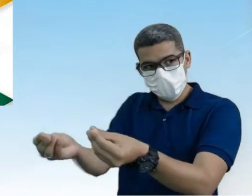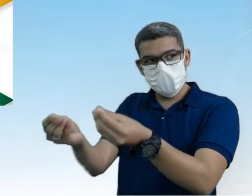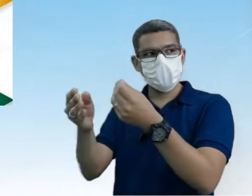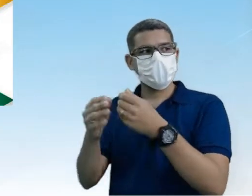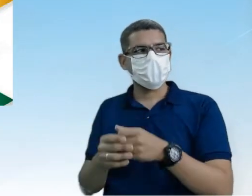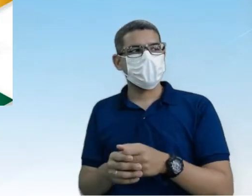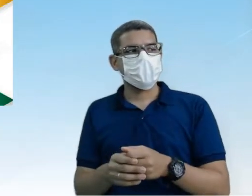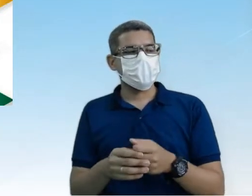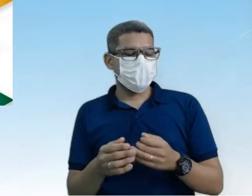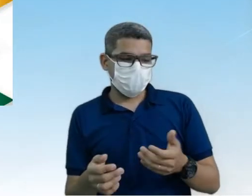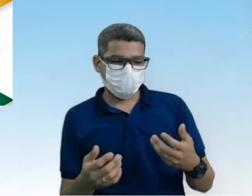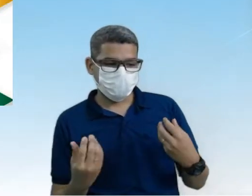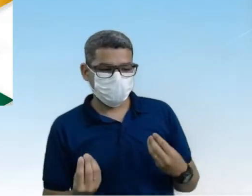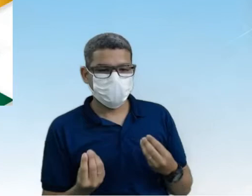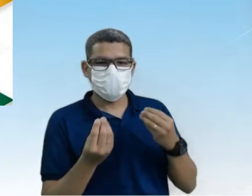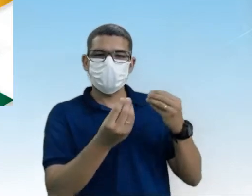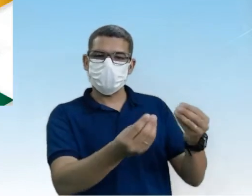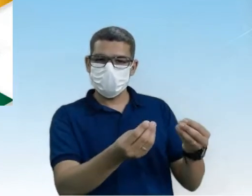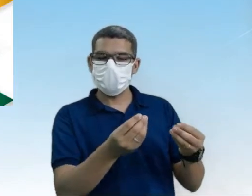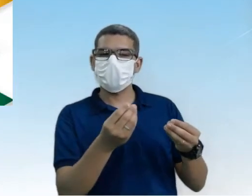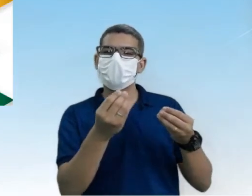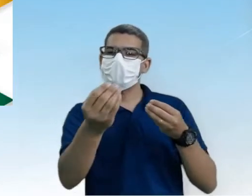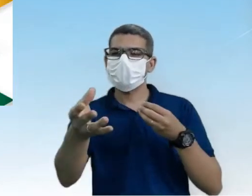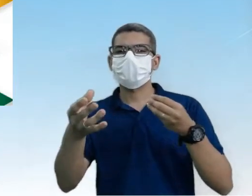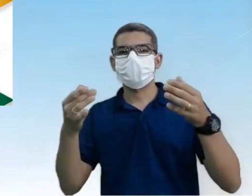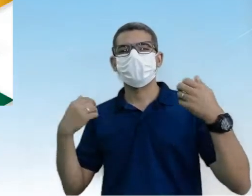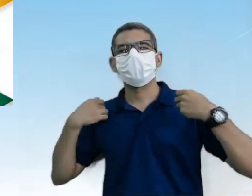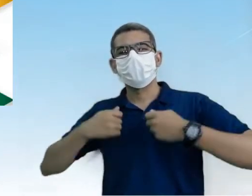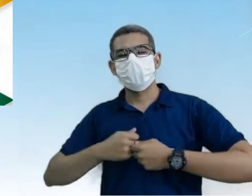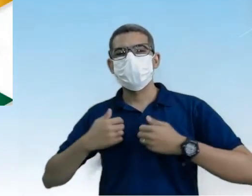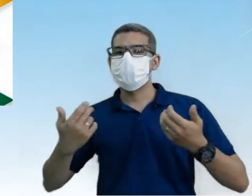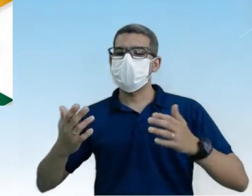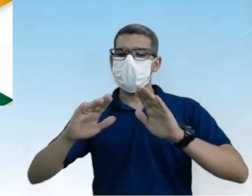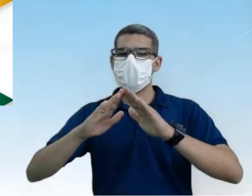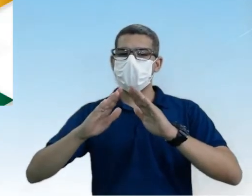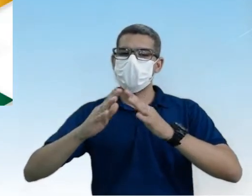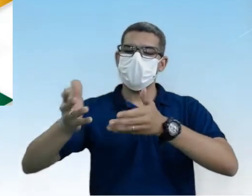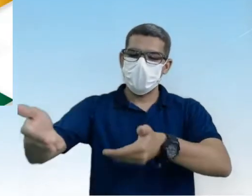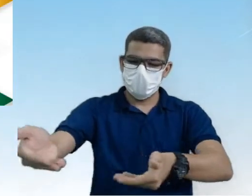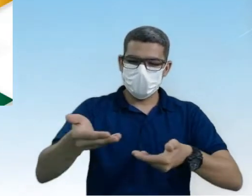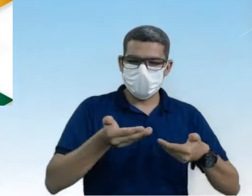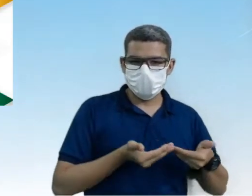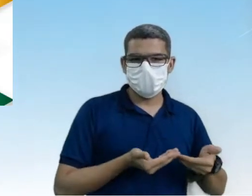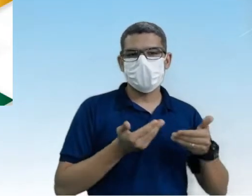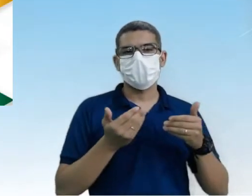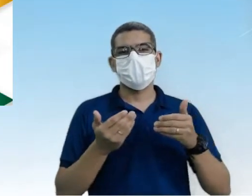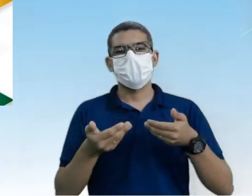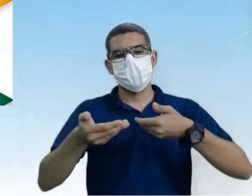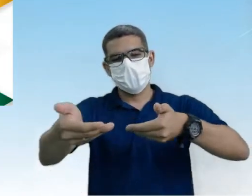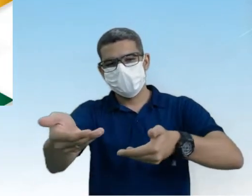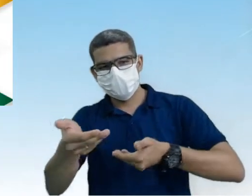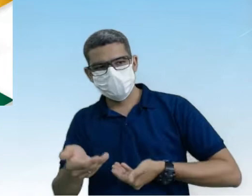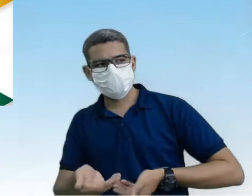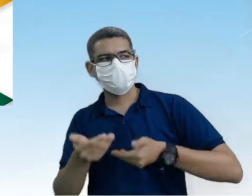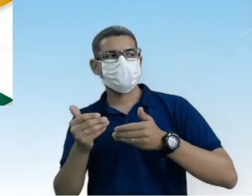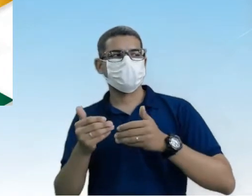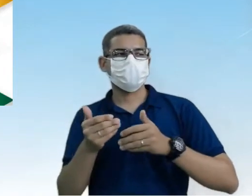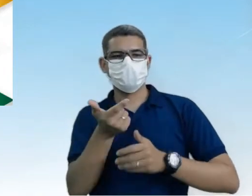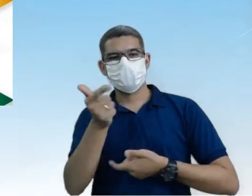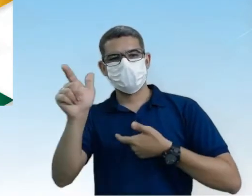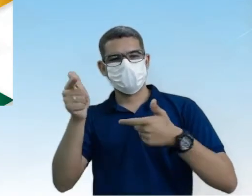para você doar cobertores, doar abrigo de diversas formas. Então, é uma campanha que sensibiliza. Você pode